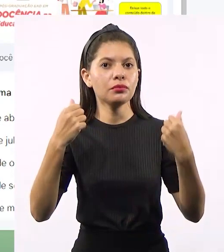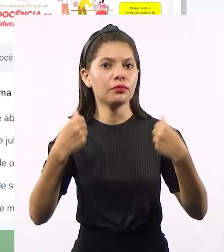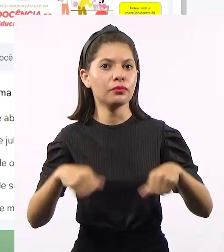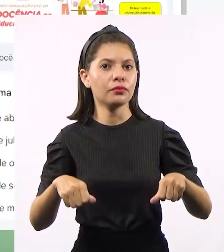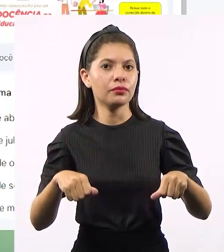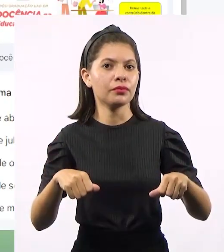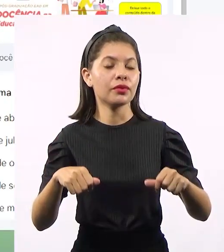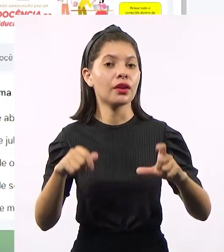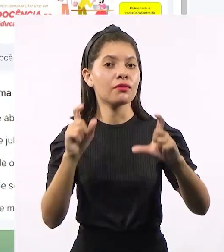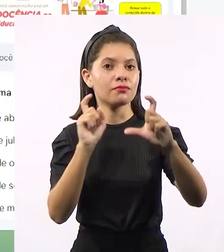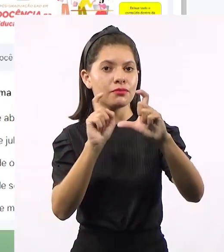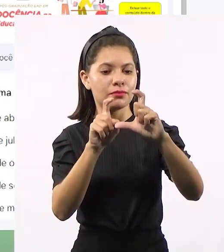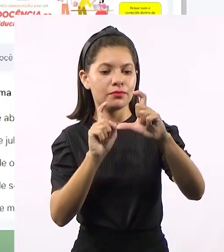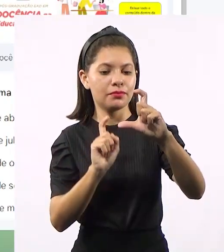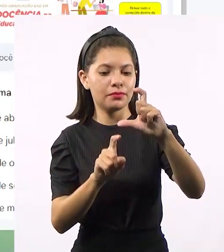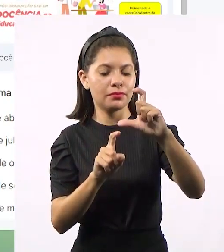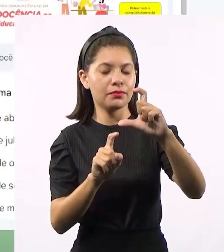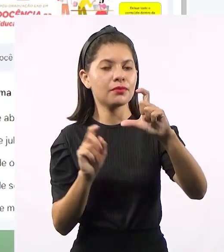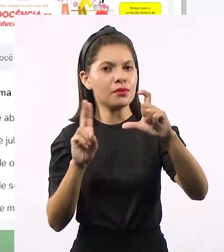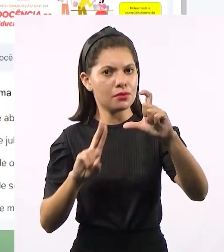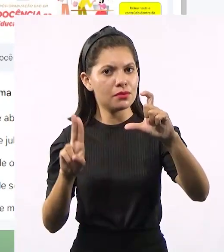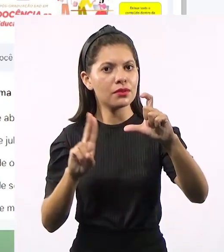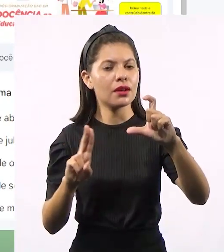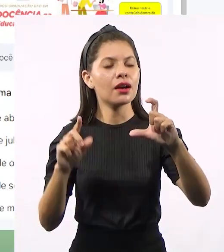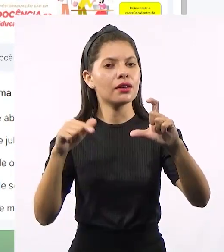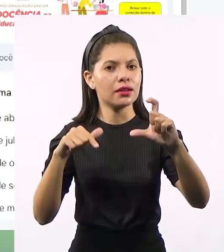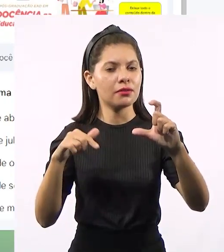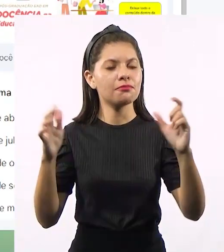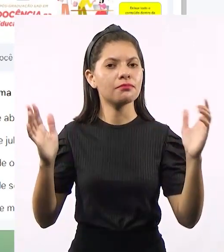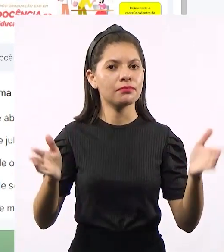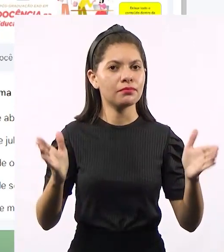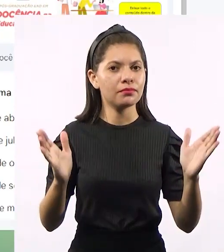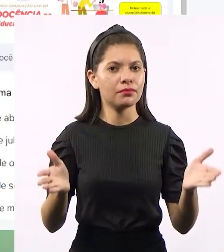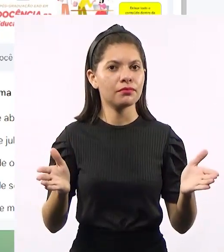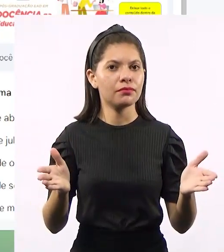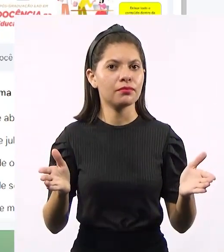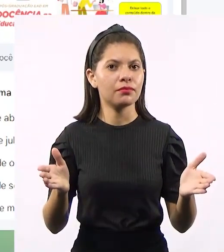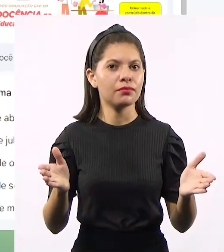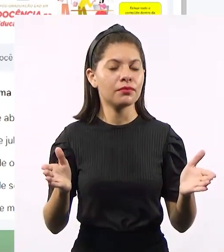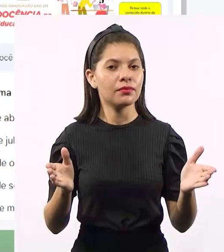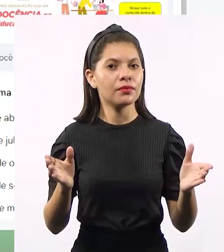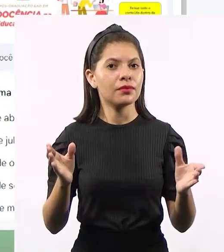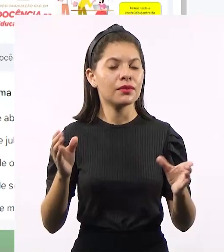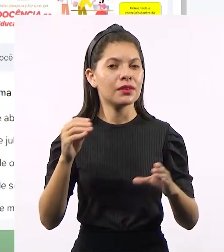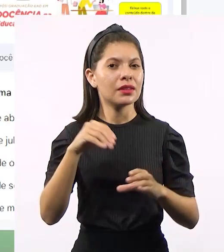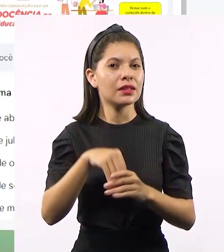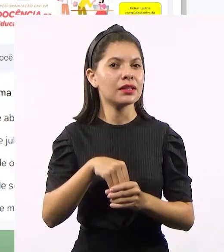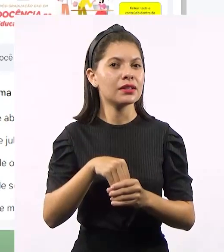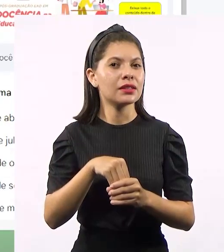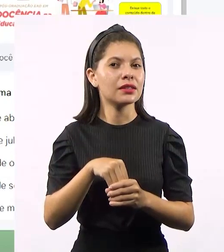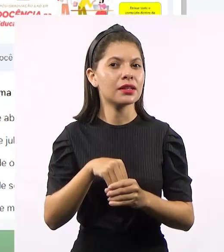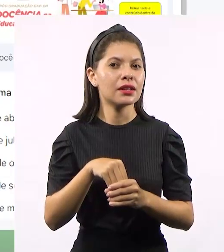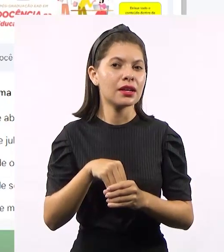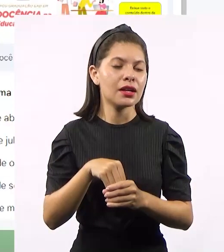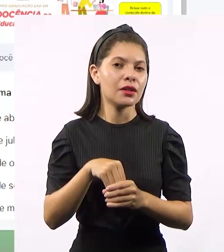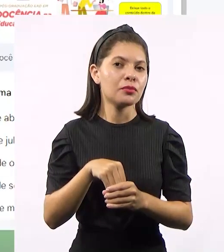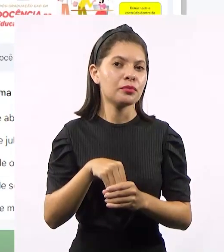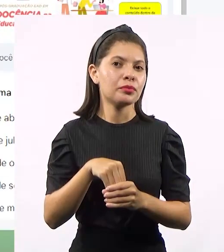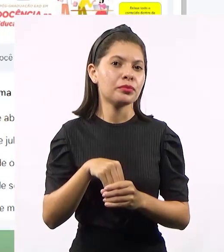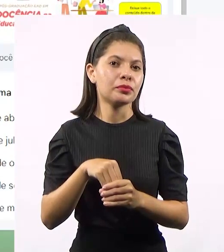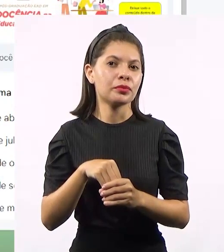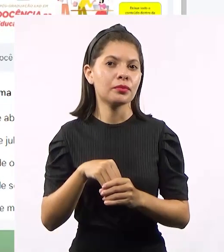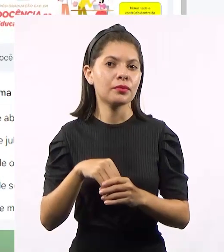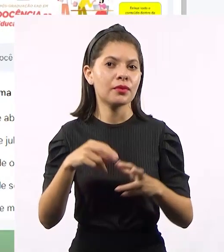vai utilizar. Caso não apareça dentro dessas primeiras opções, eu posso vir em mais e ele certamente vai estar por